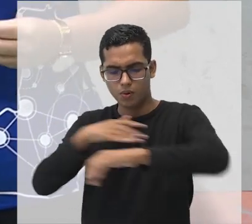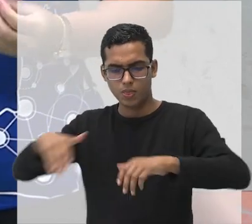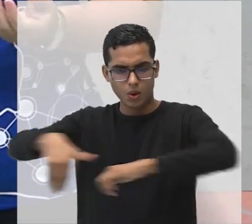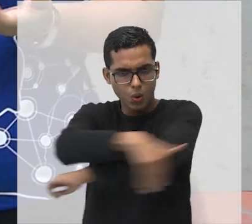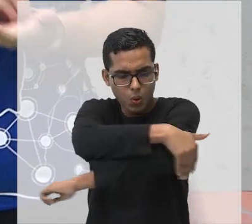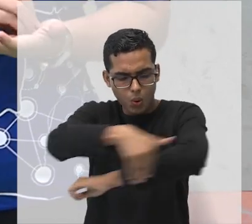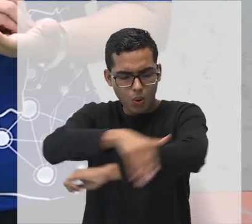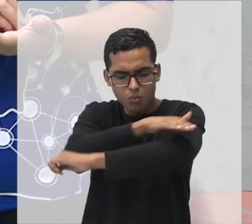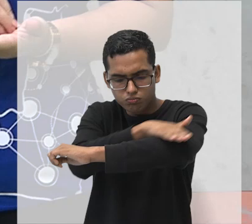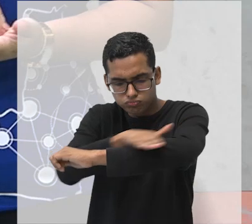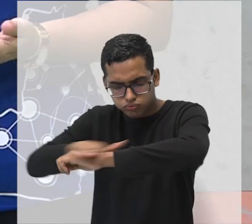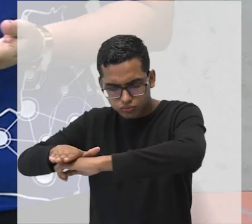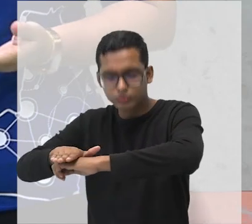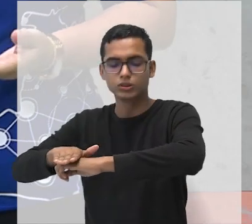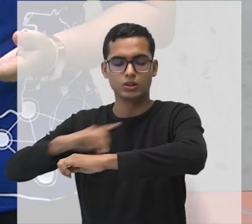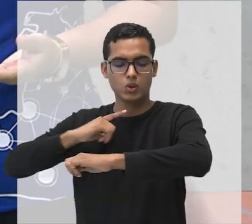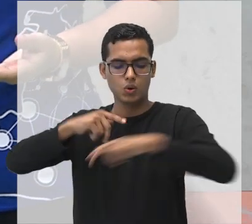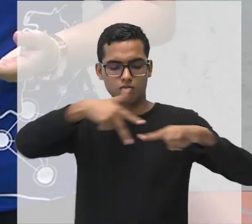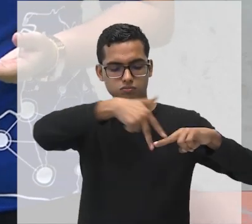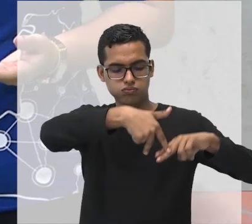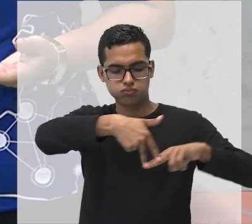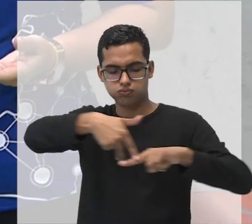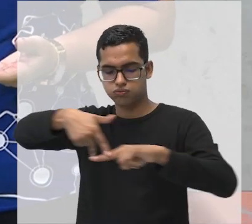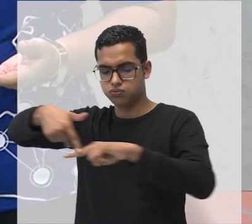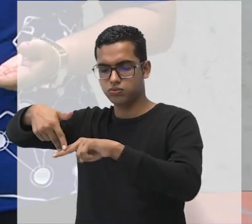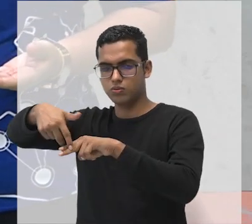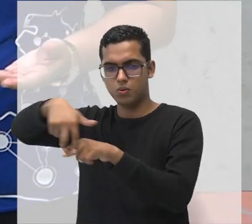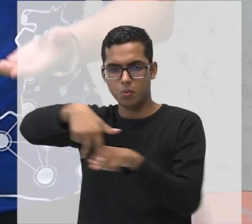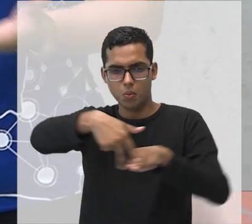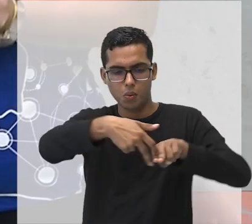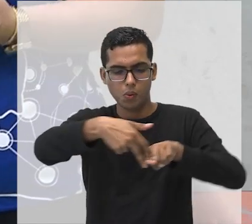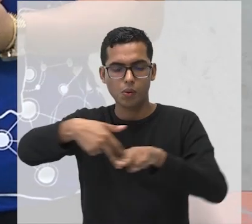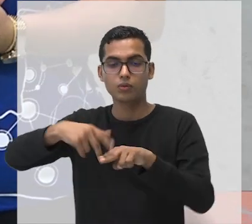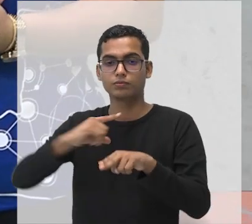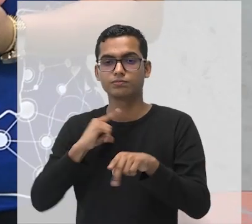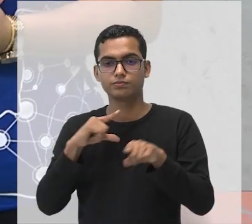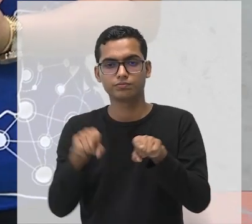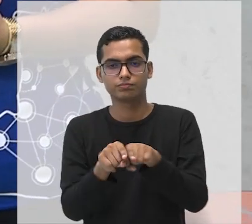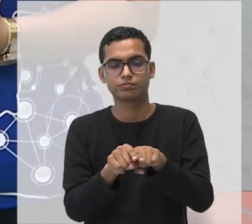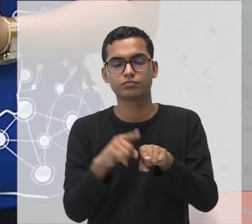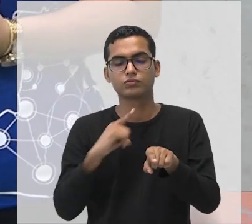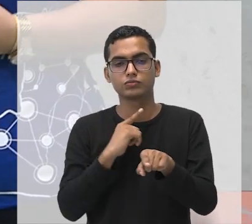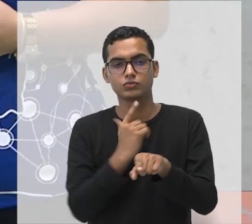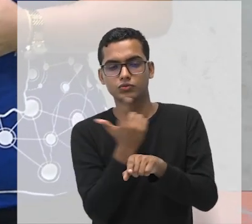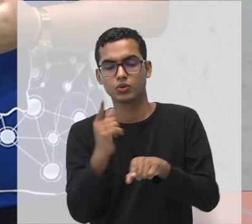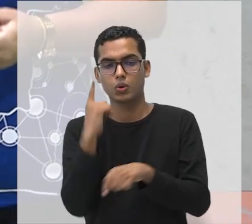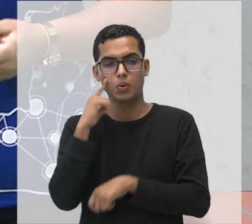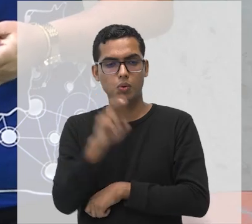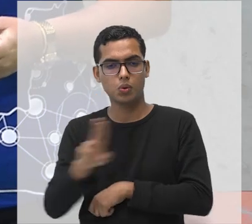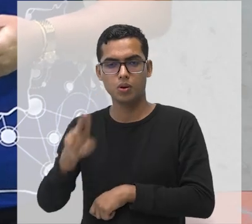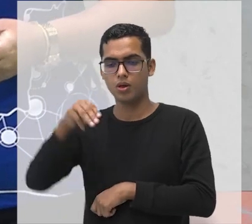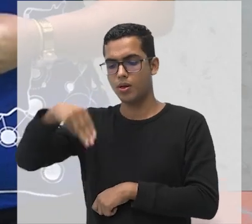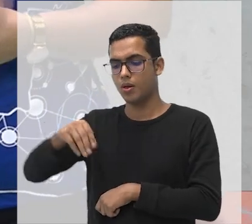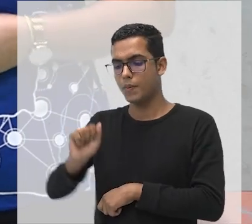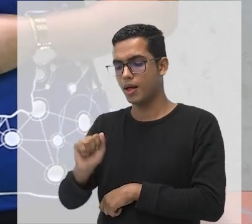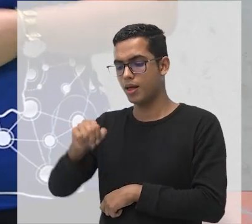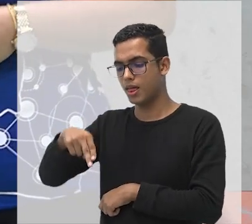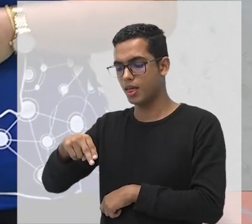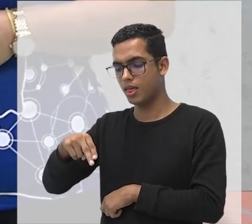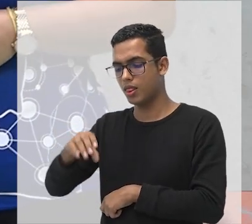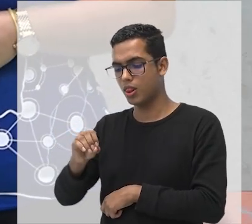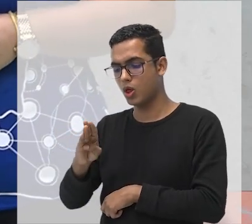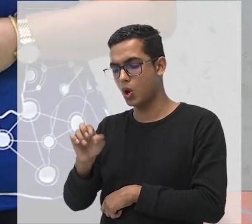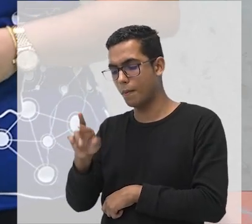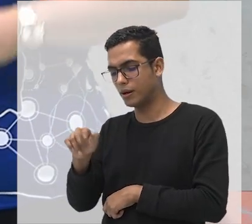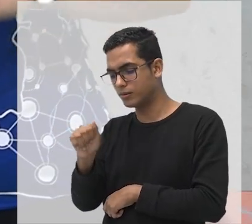deslizar e para essas formas a gente chama de manobras. E é isso que eu vou apresentar para vocês. Algumas manobras, principalmente